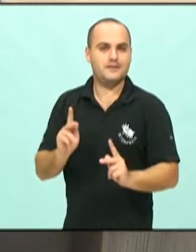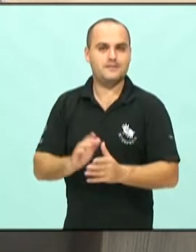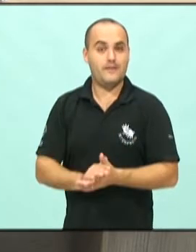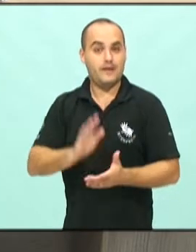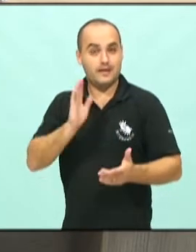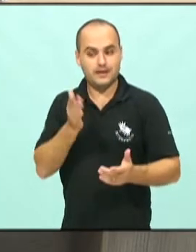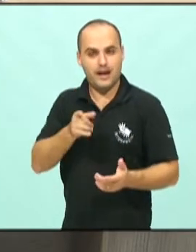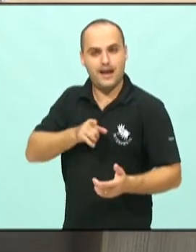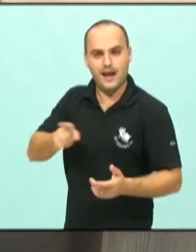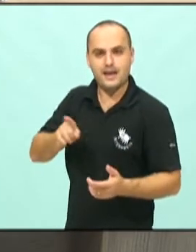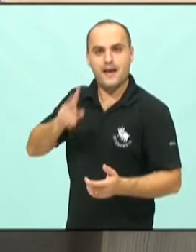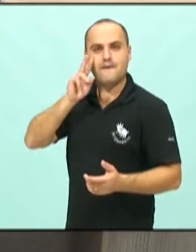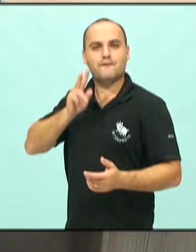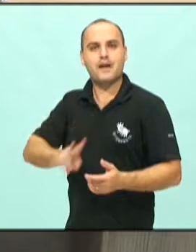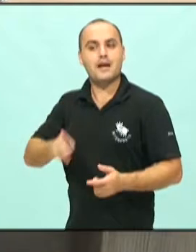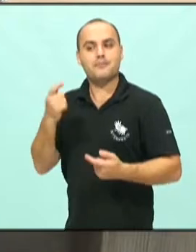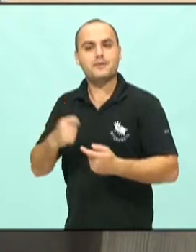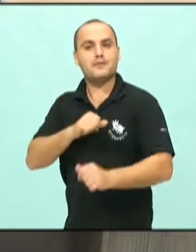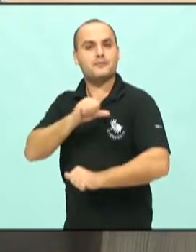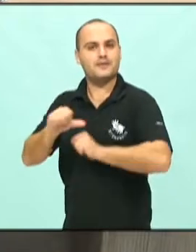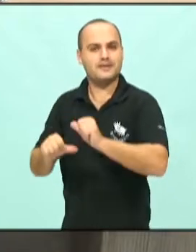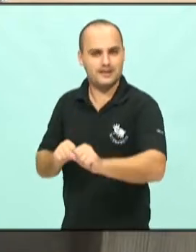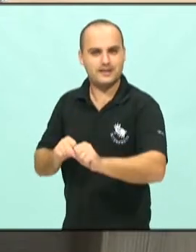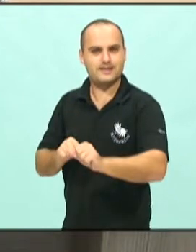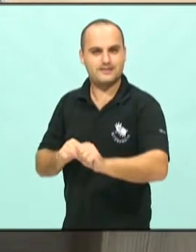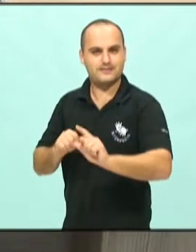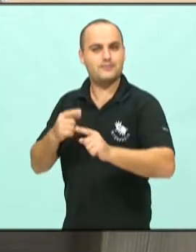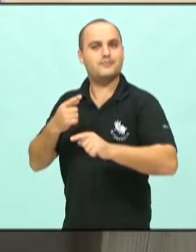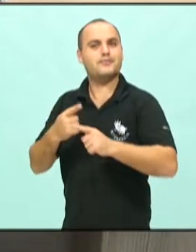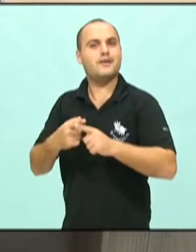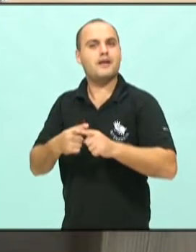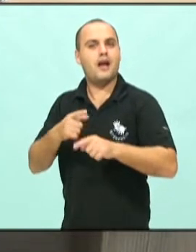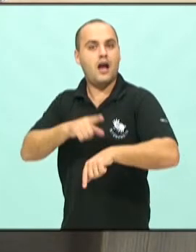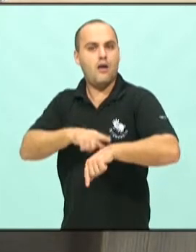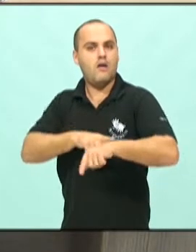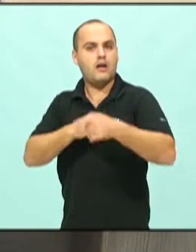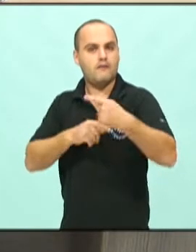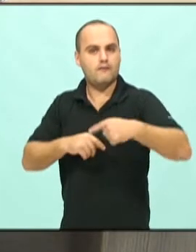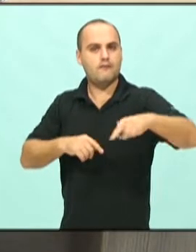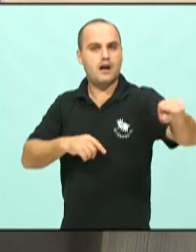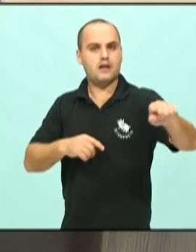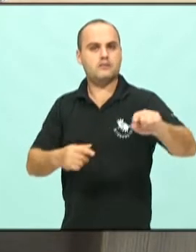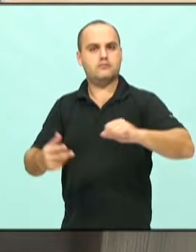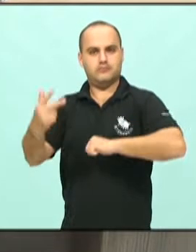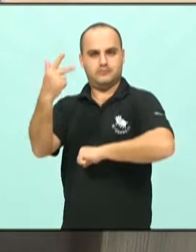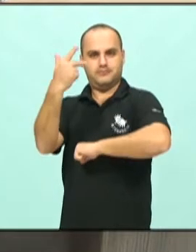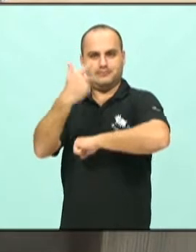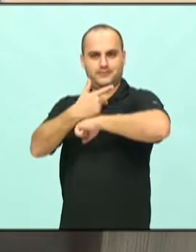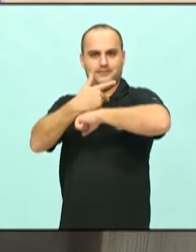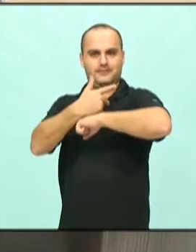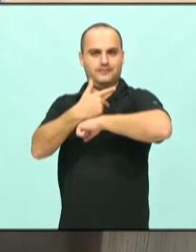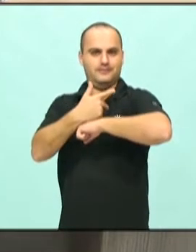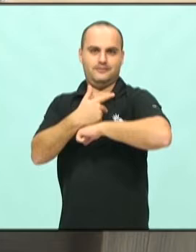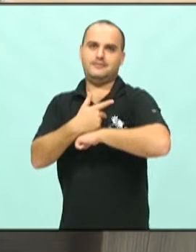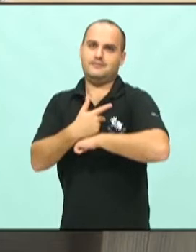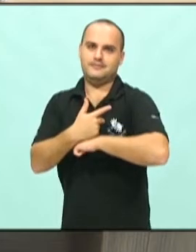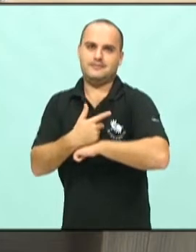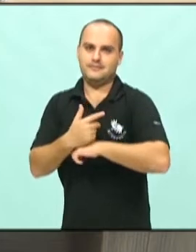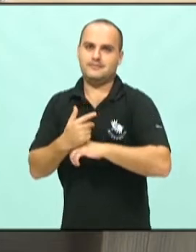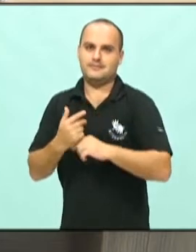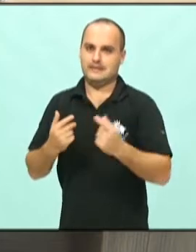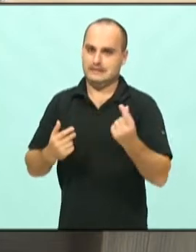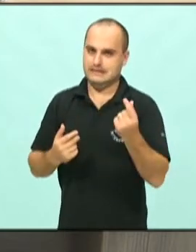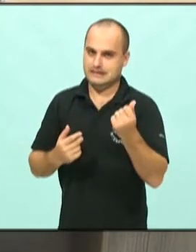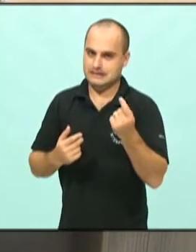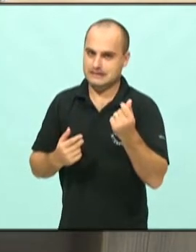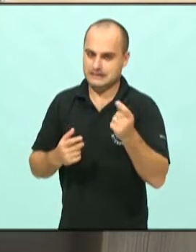os pontos que precisam ser alterados ou não, né? Para a hora que for para o estúdio, porque o estúdio, assim, em geral, os recursos financeiros